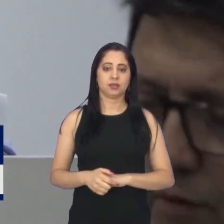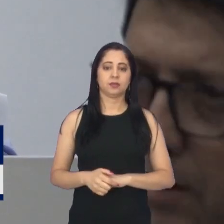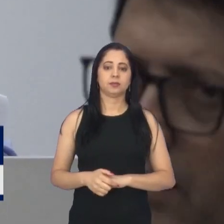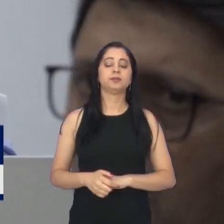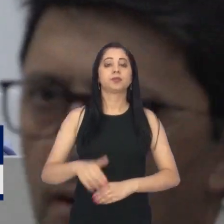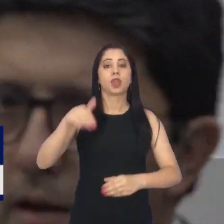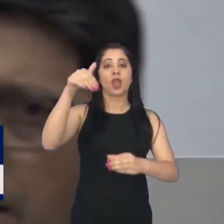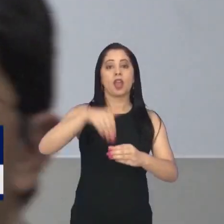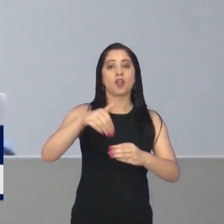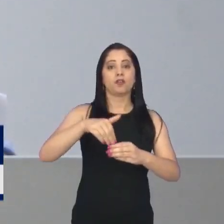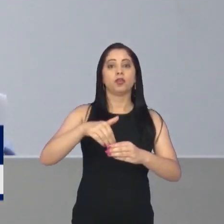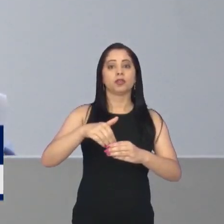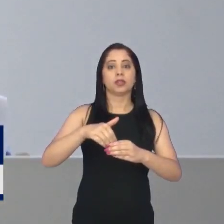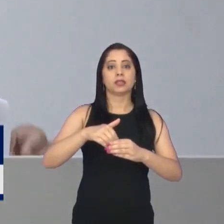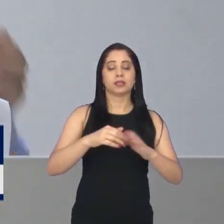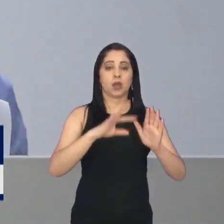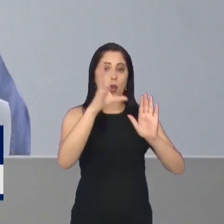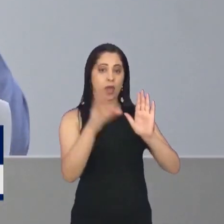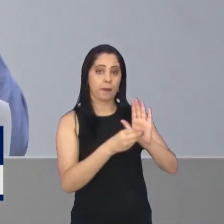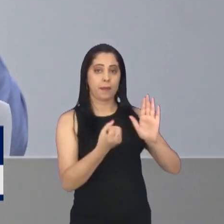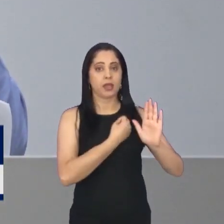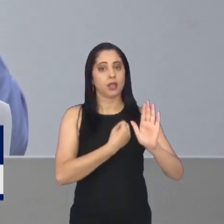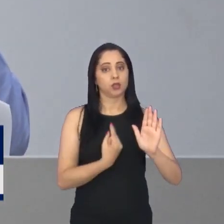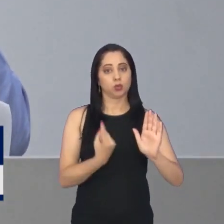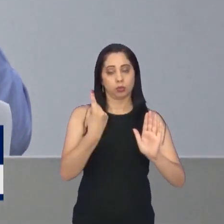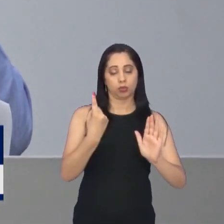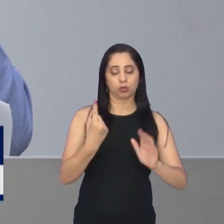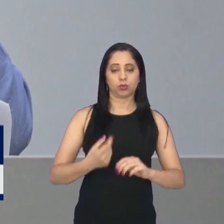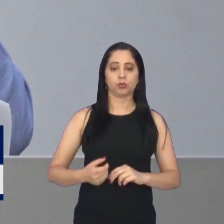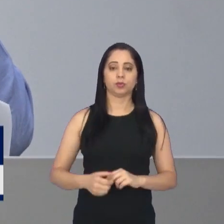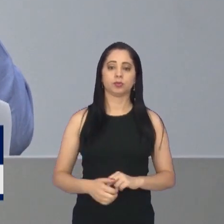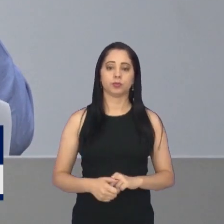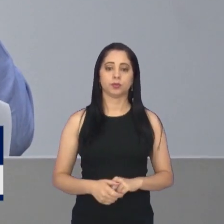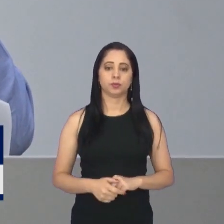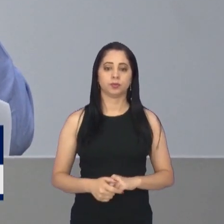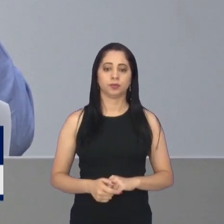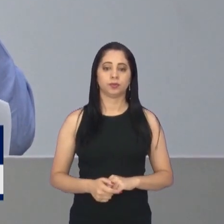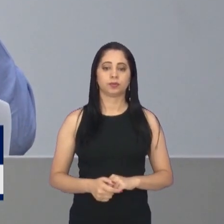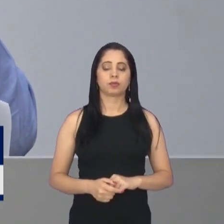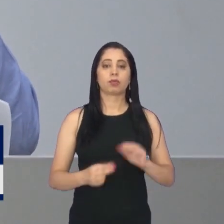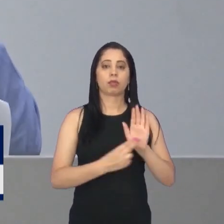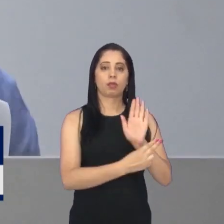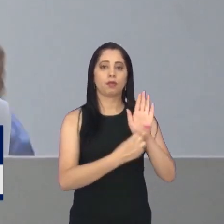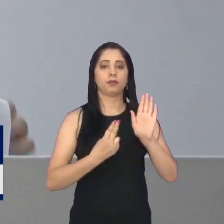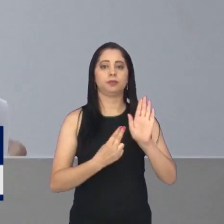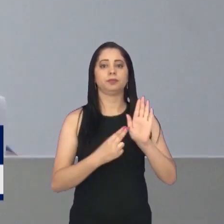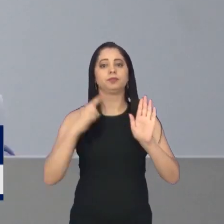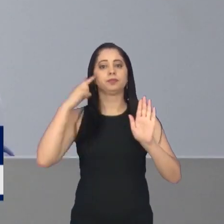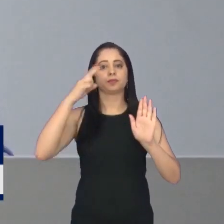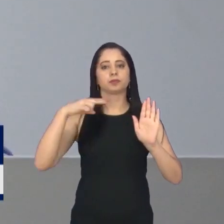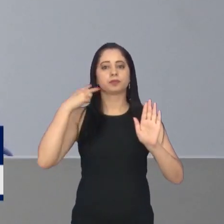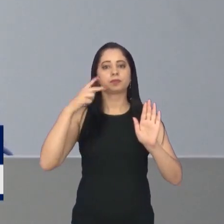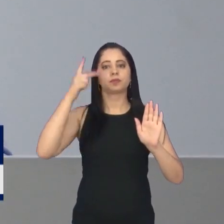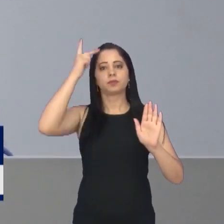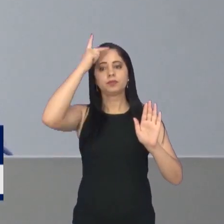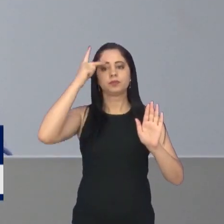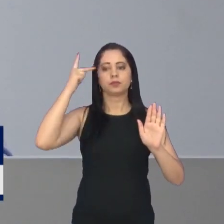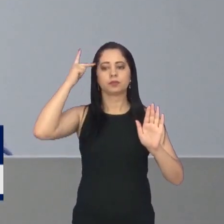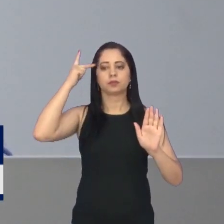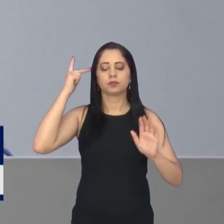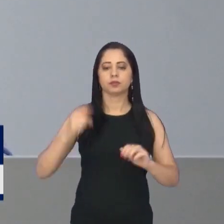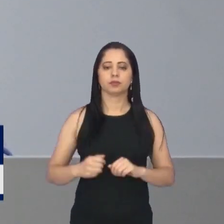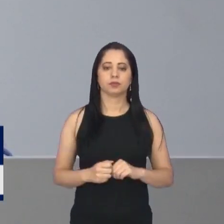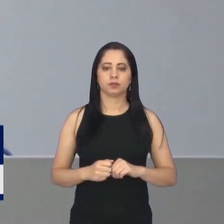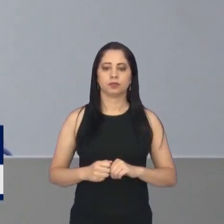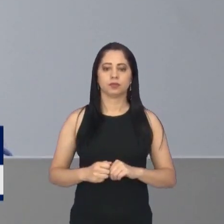Em votação a tramitação da emenda número 1, de autoria do vereador Fernando Petit,